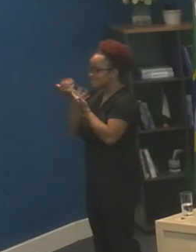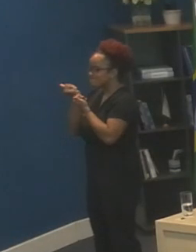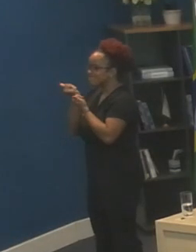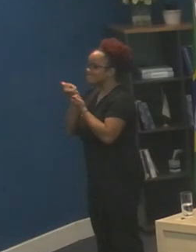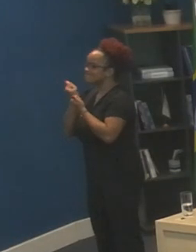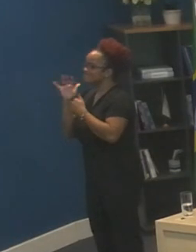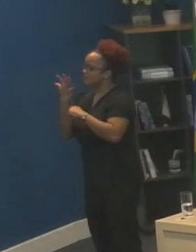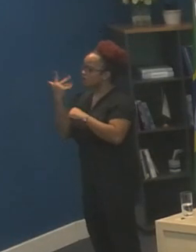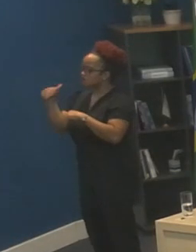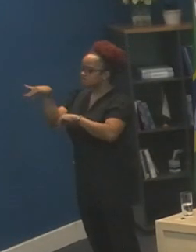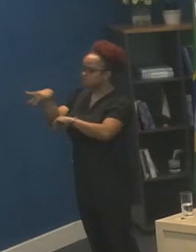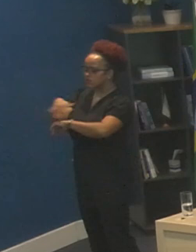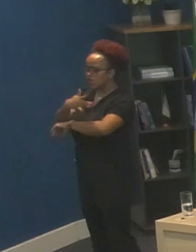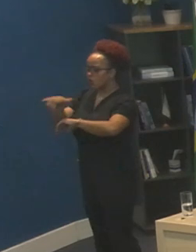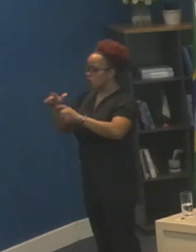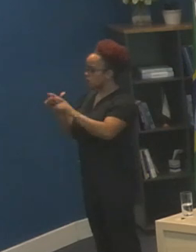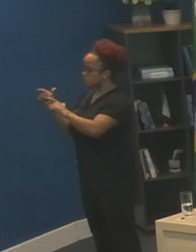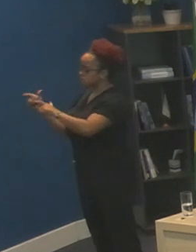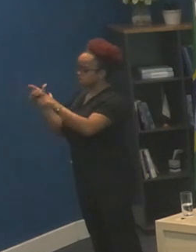na rua.